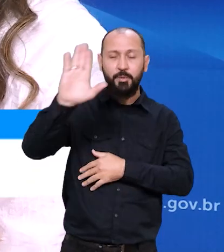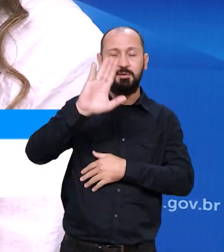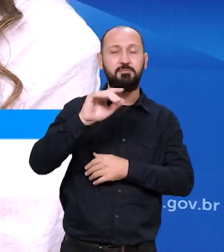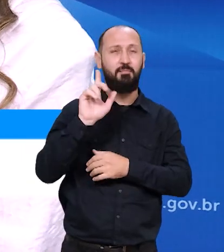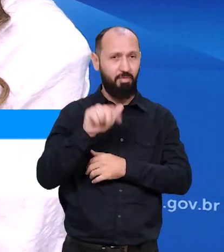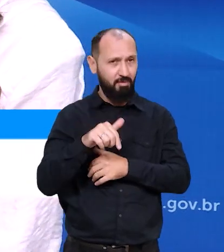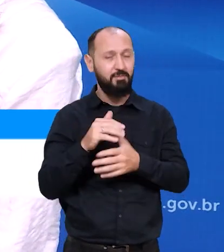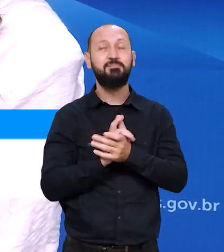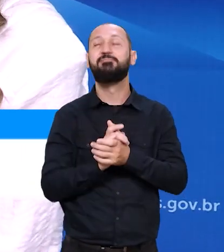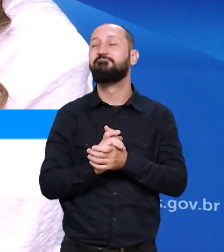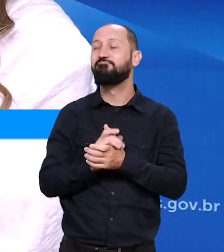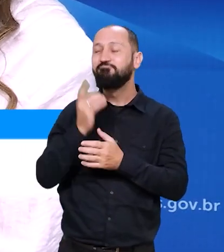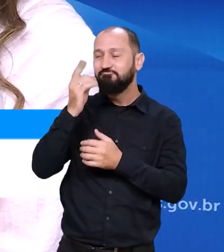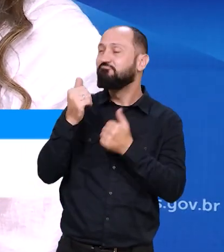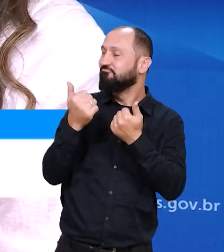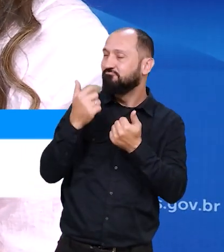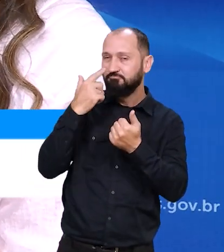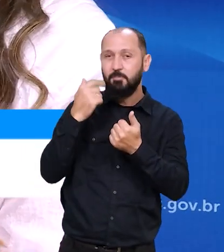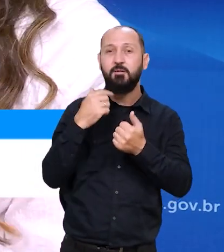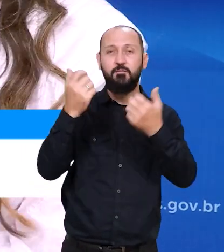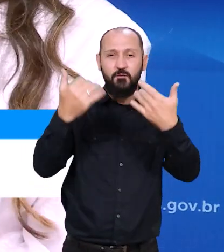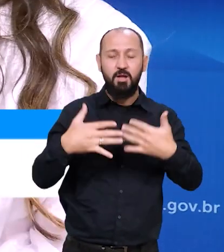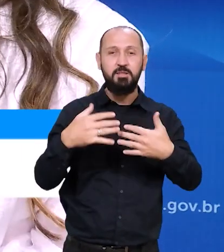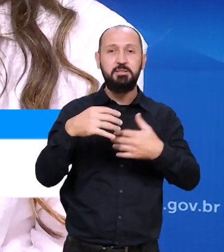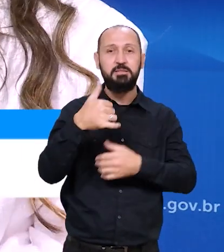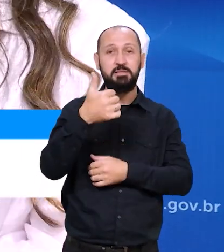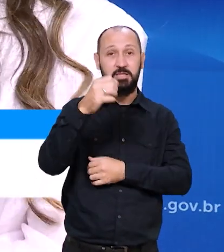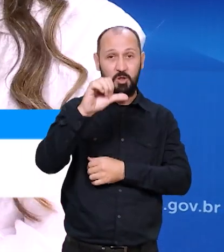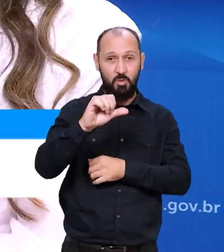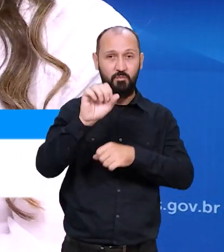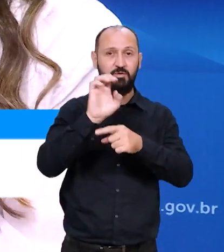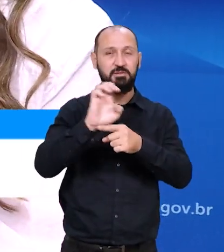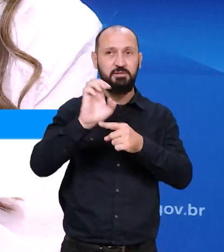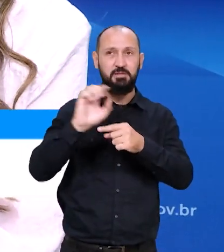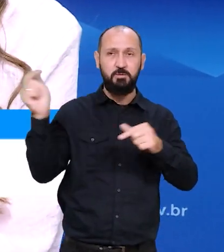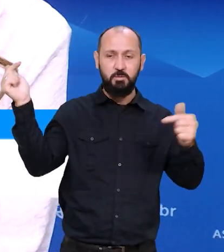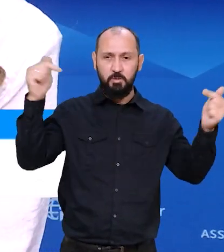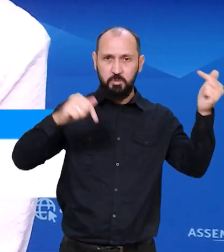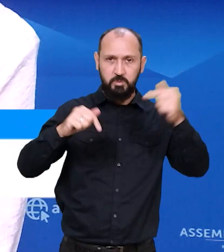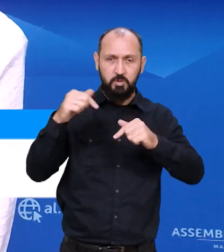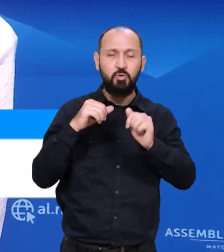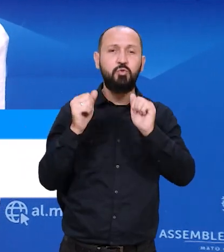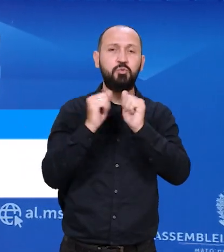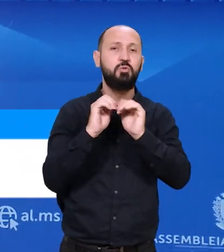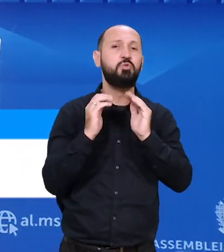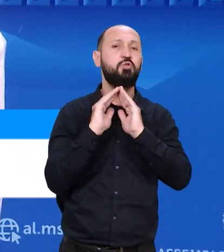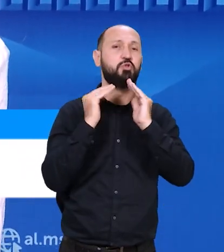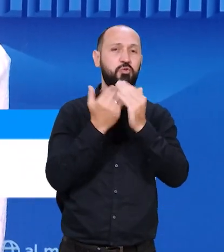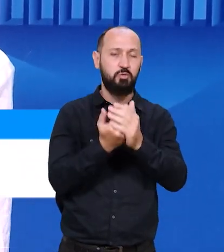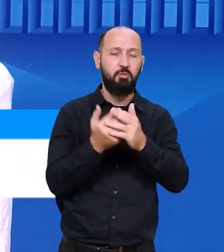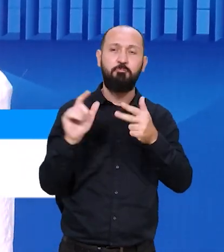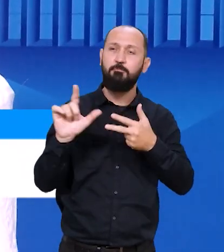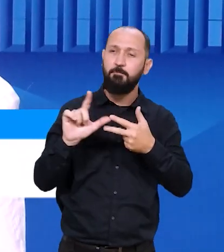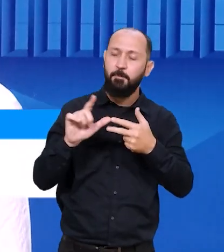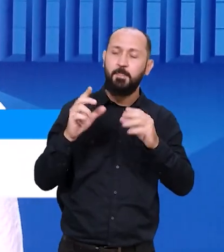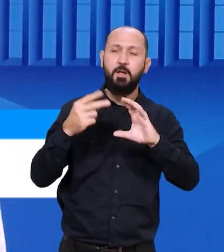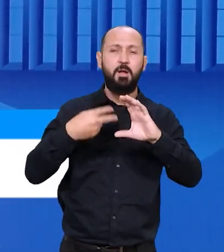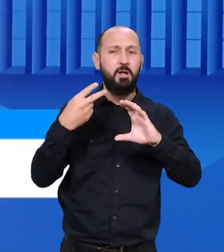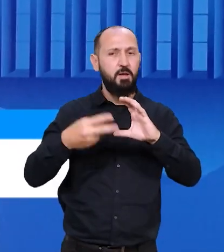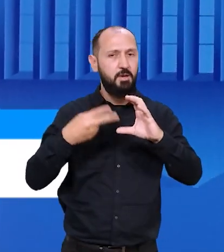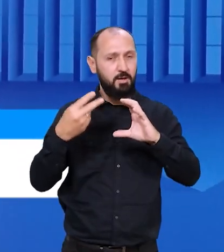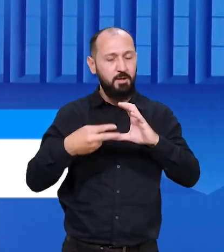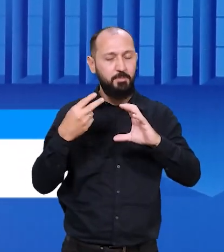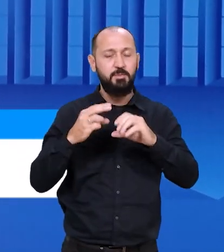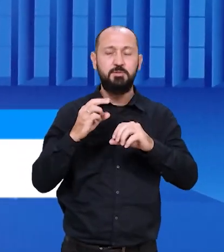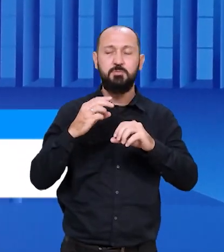escolas do Legislativo de todo o país, né, deputada? Exatamente. Nós tivemos aqui 19 estados, né, vindo com as suas